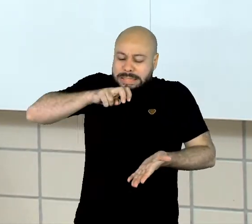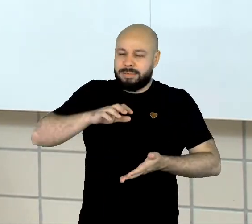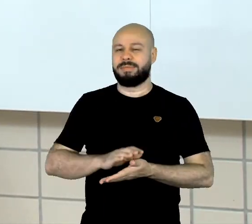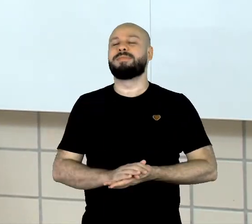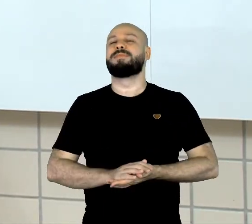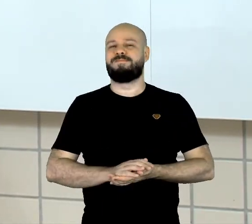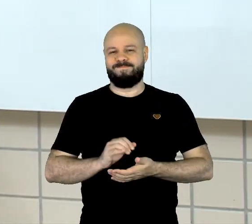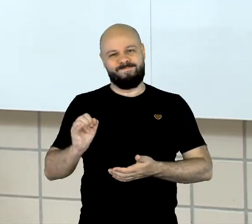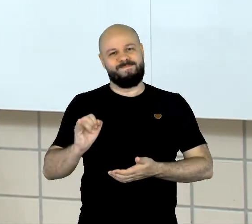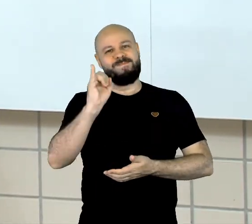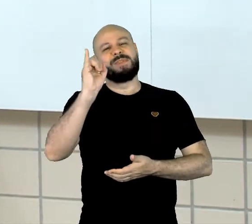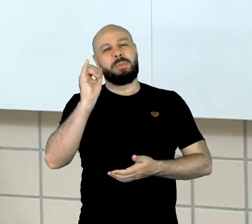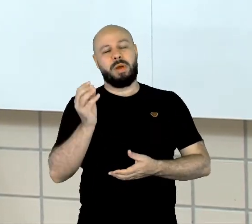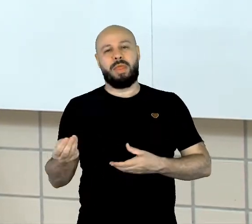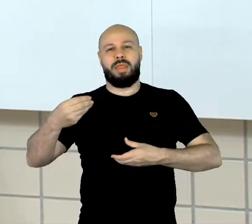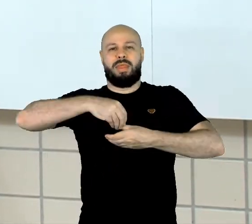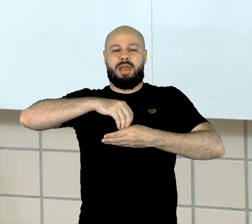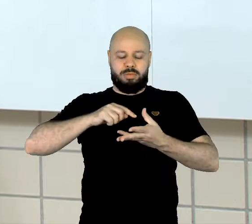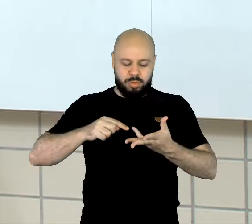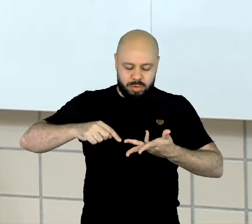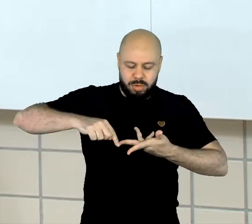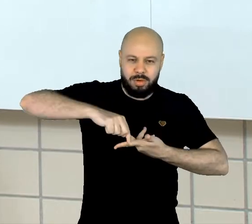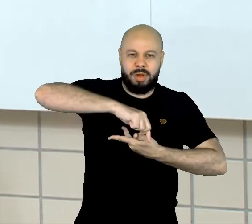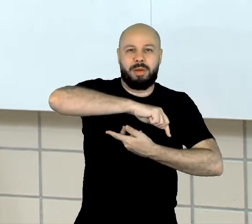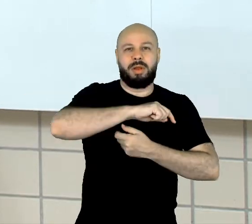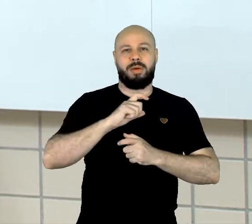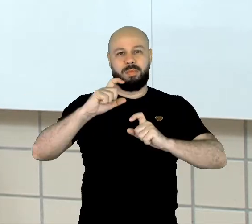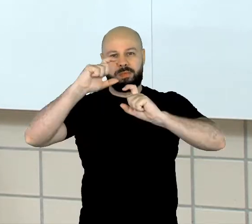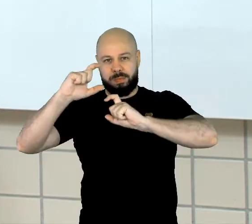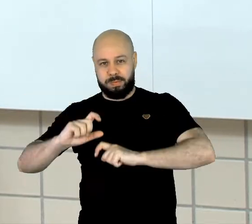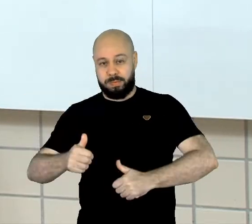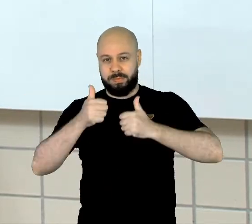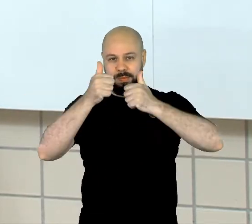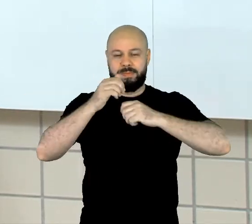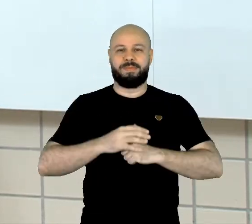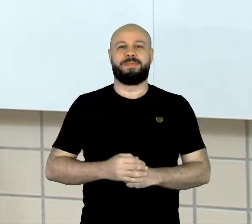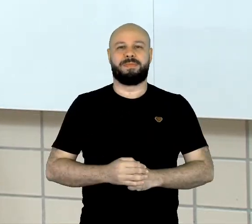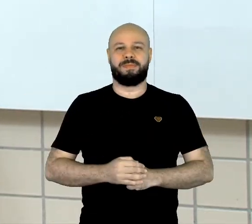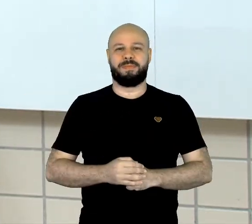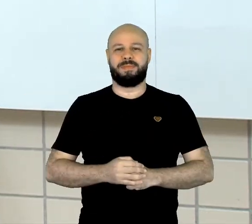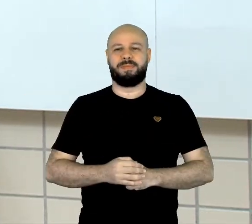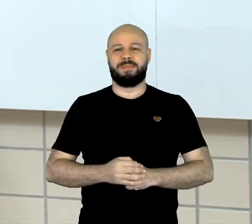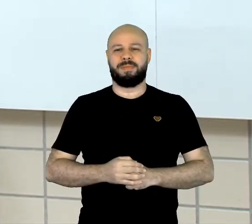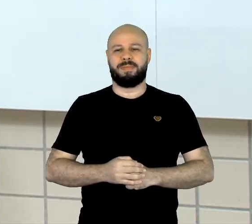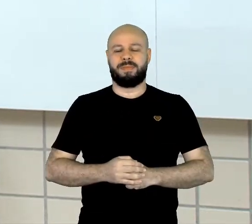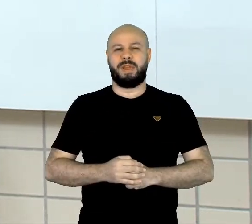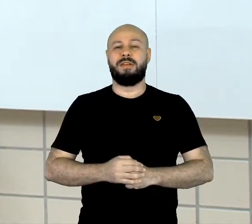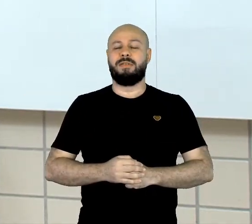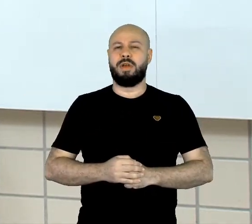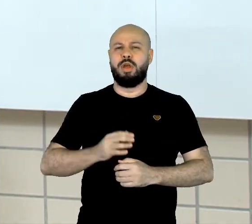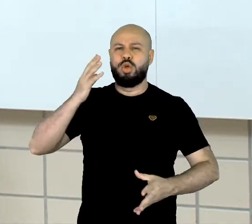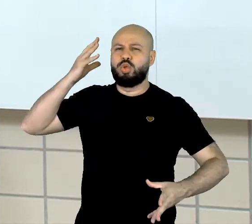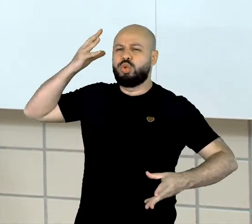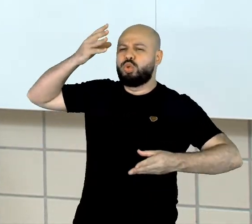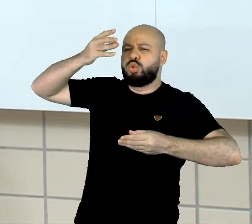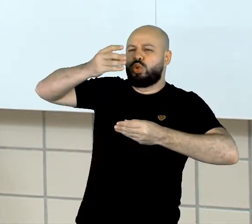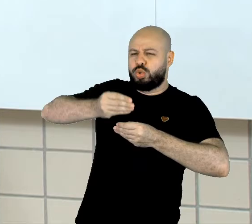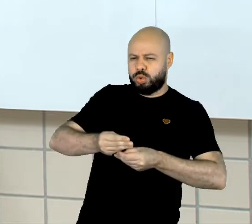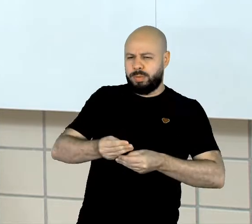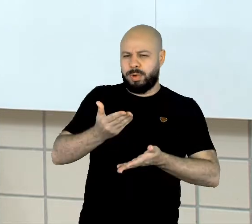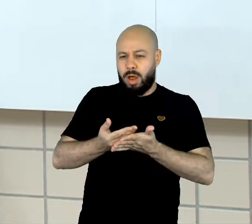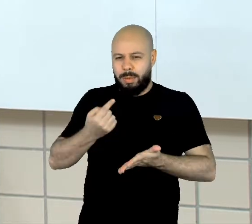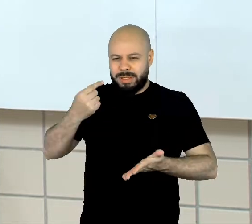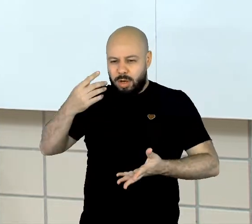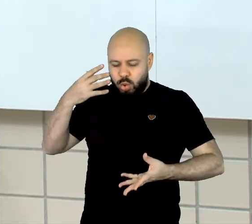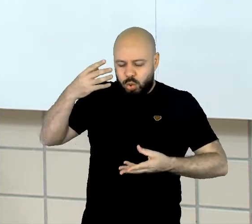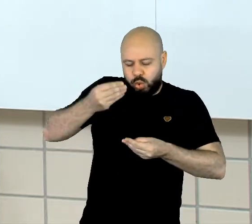são importantes dentro de uma história em quadrinho, certinho? Então, vamos fazer uma pequena revisão da aula passada, para a gente